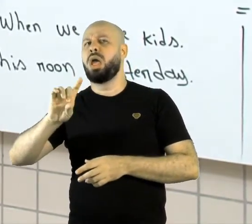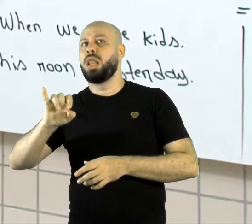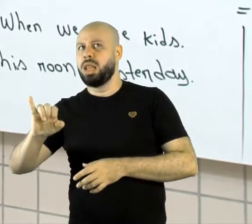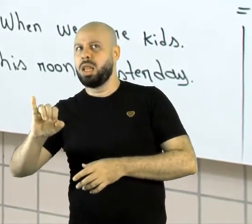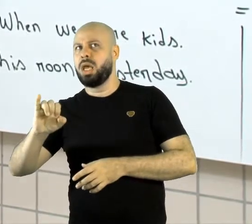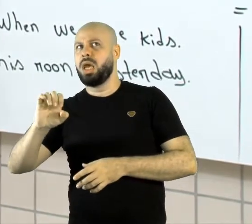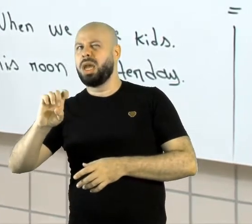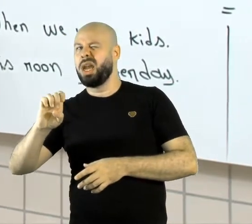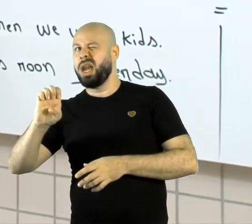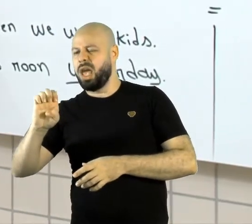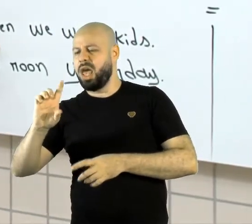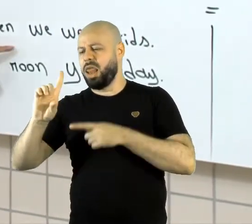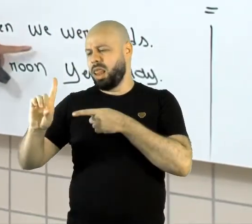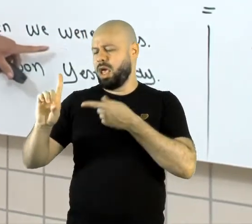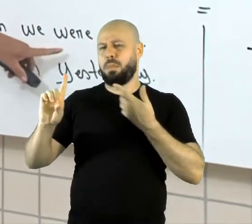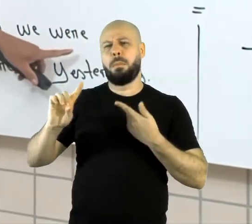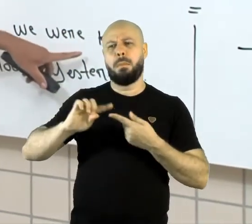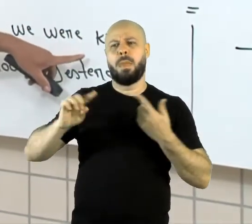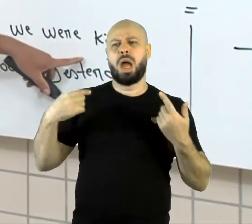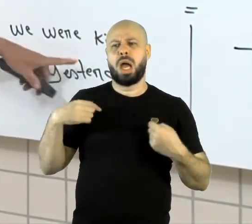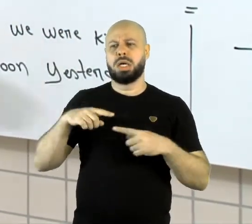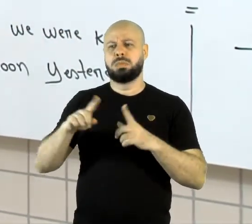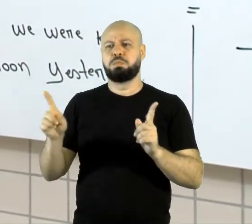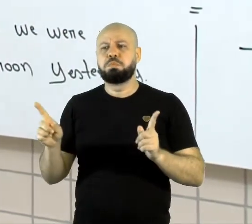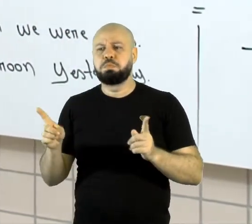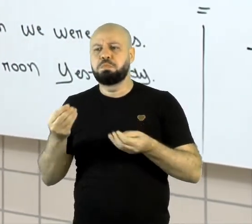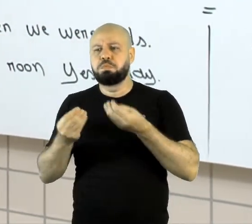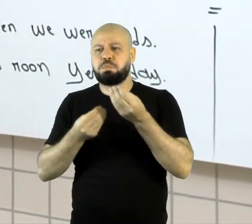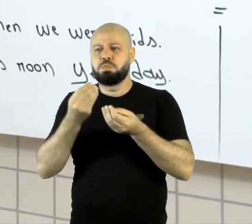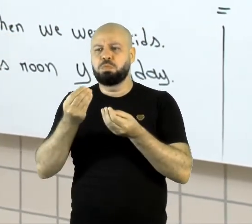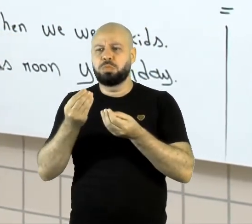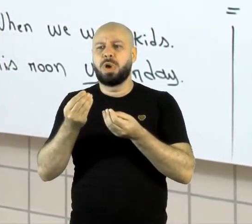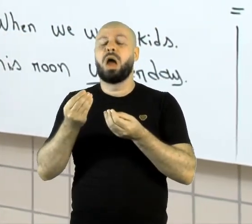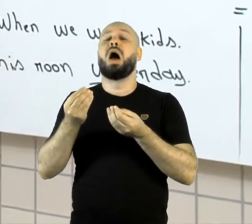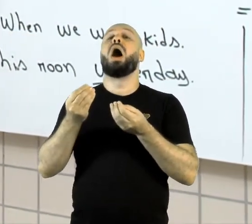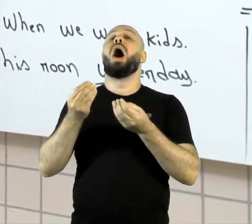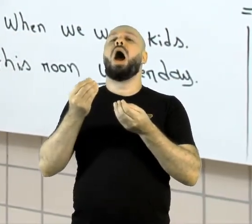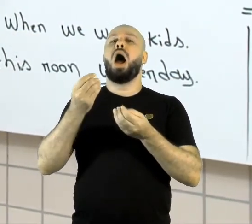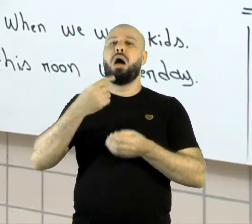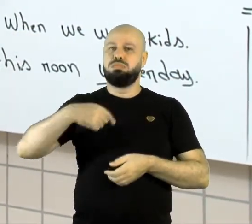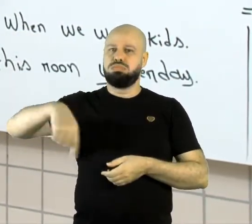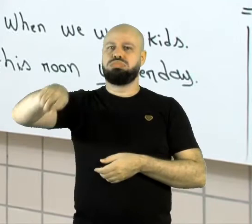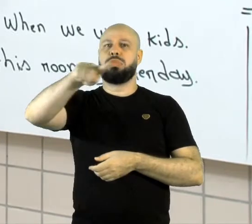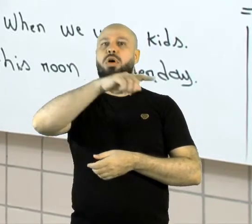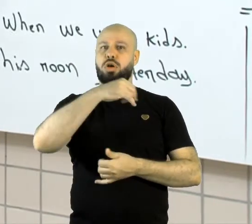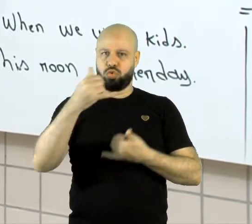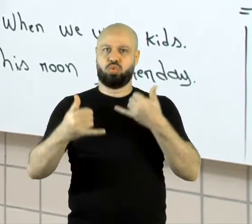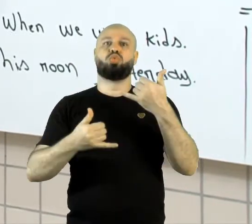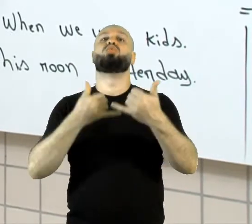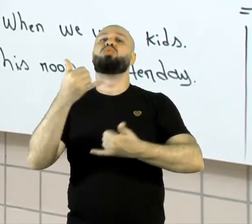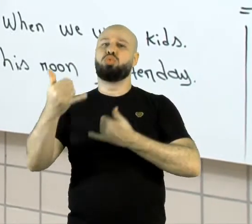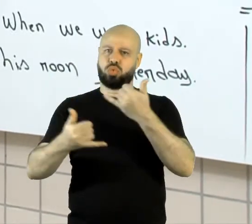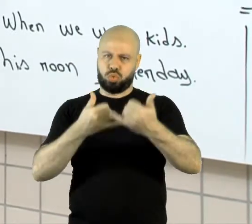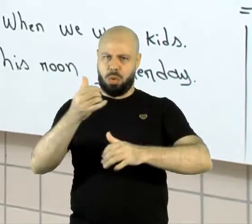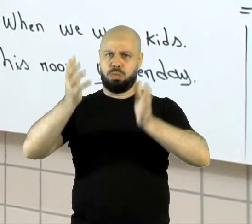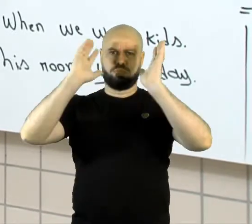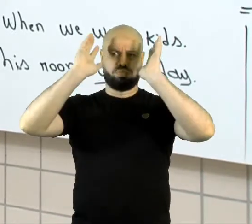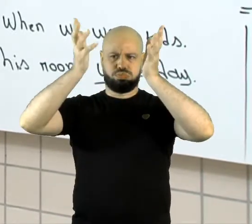played volleyball when we were kids. Aí assim eu falaria que nós jogamos,